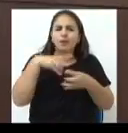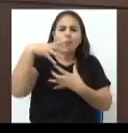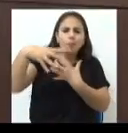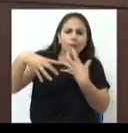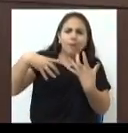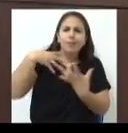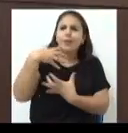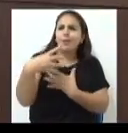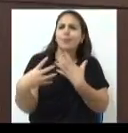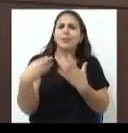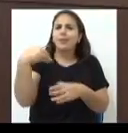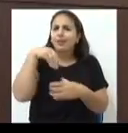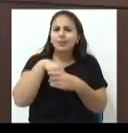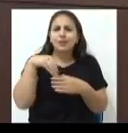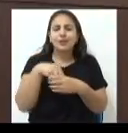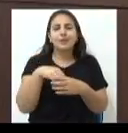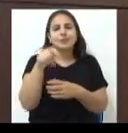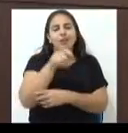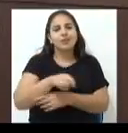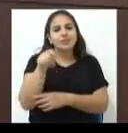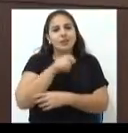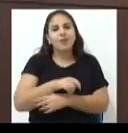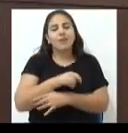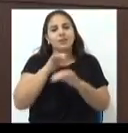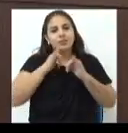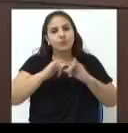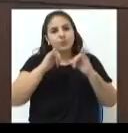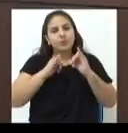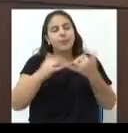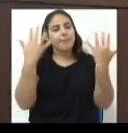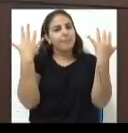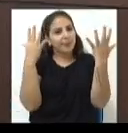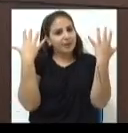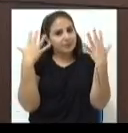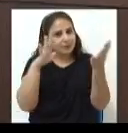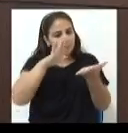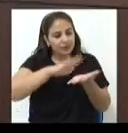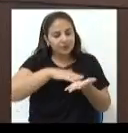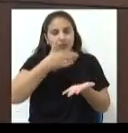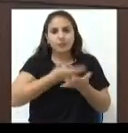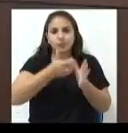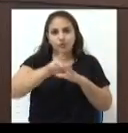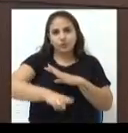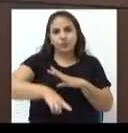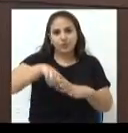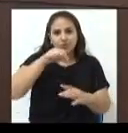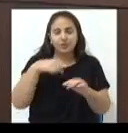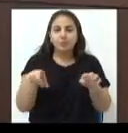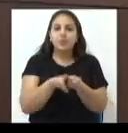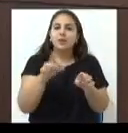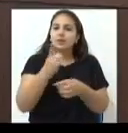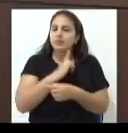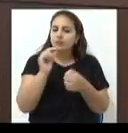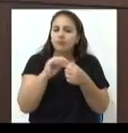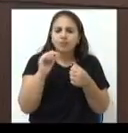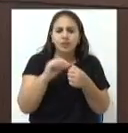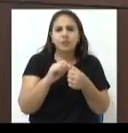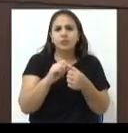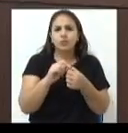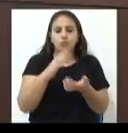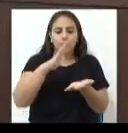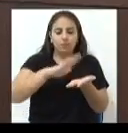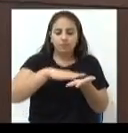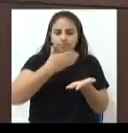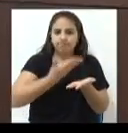da associação as notícias, de fato parabenizar a intérprete que foi selecionada também, que tem feito